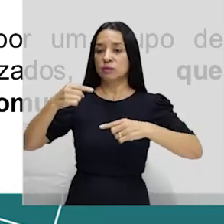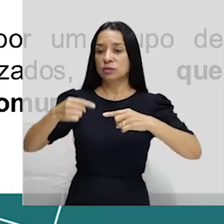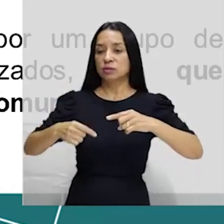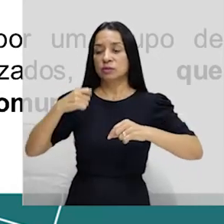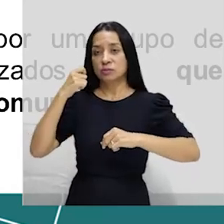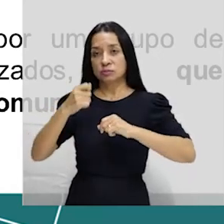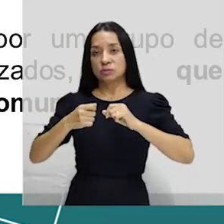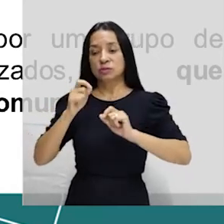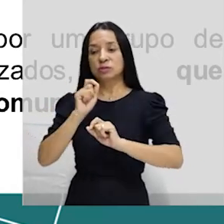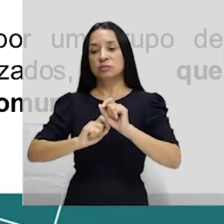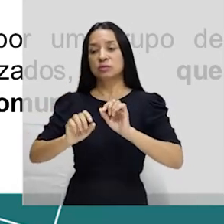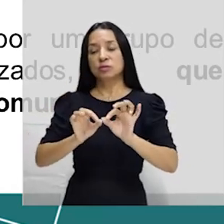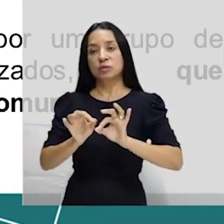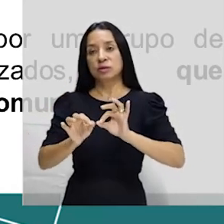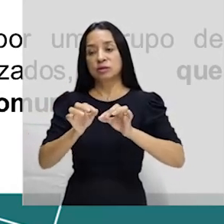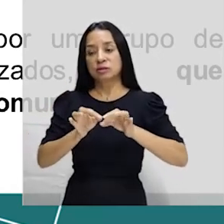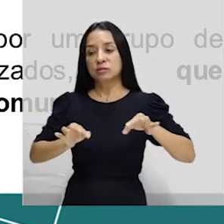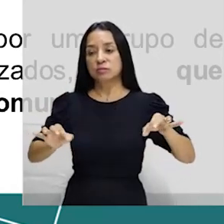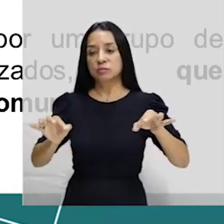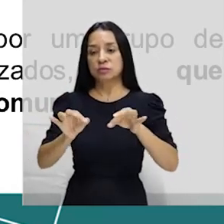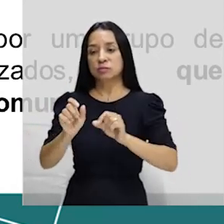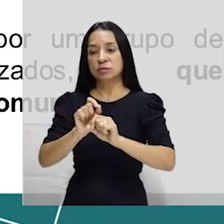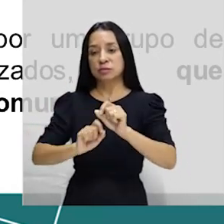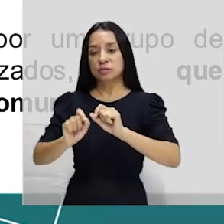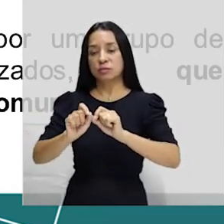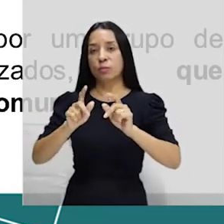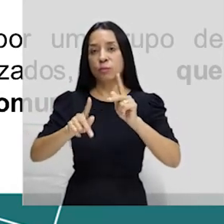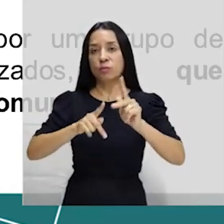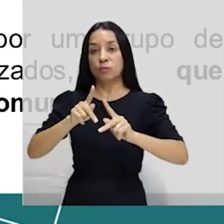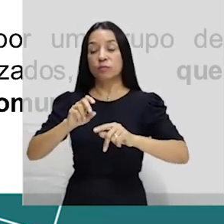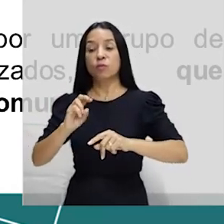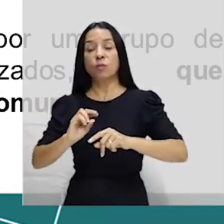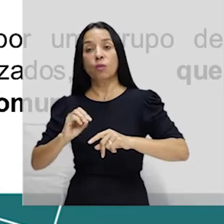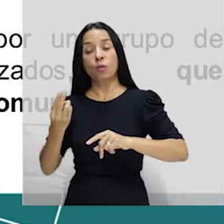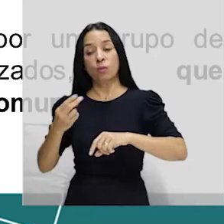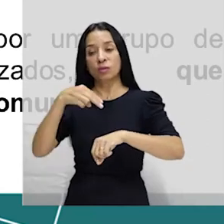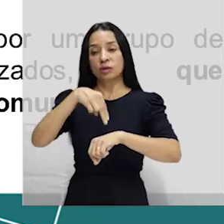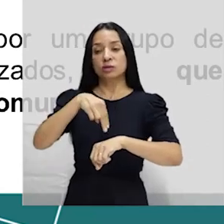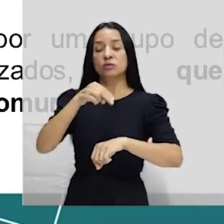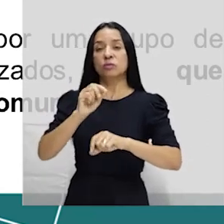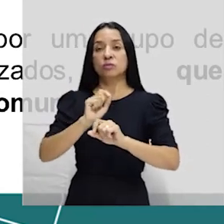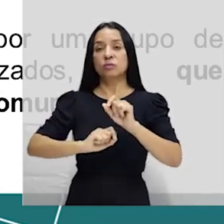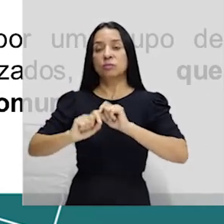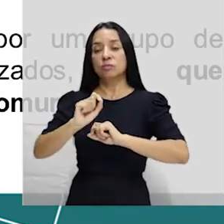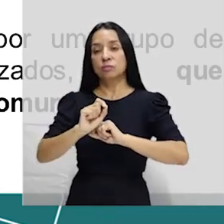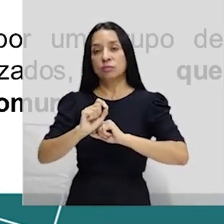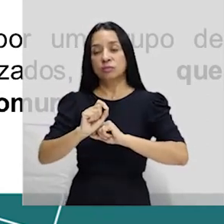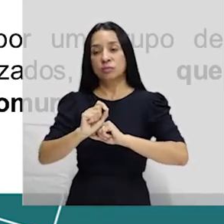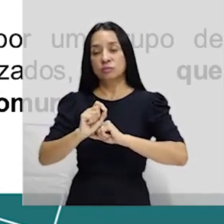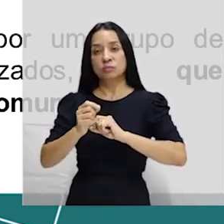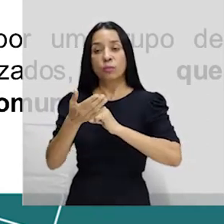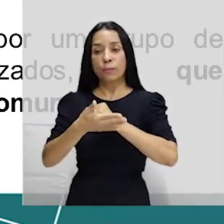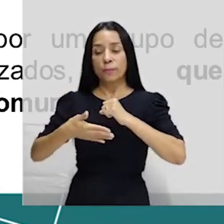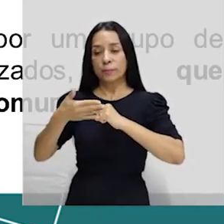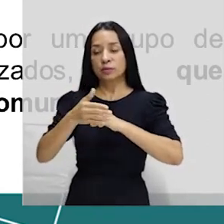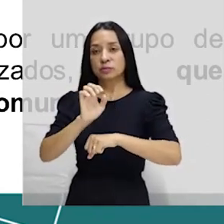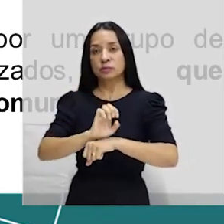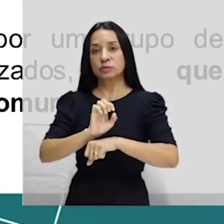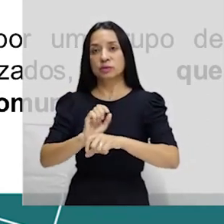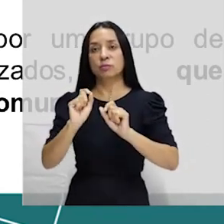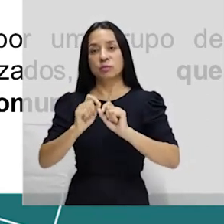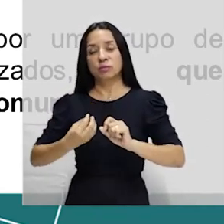território, procurando atender os anseios e interesses da população, fecha aspas. E ele te pergunta, galera, tá o